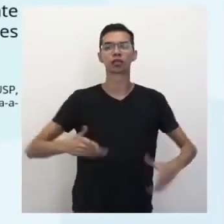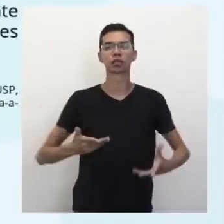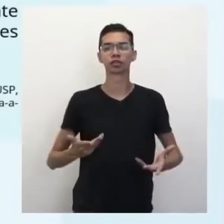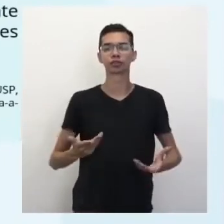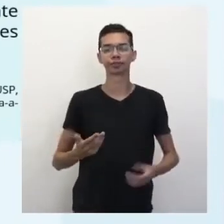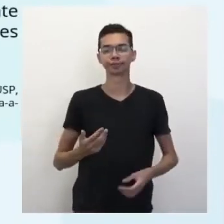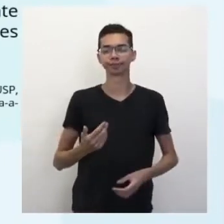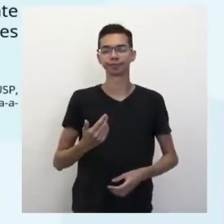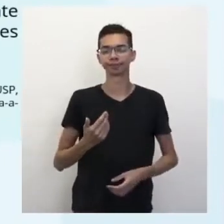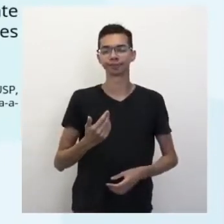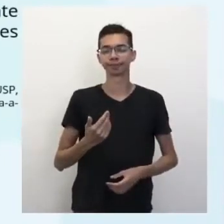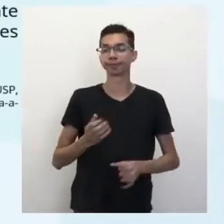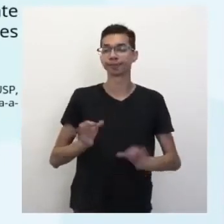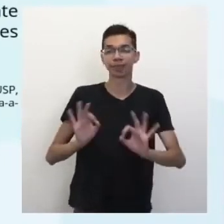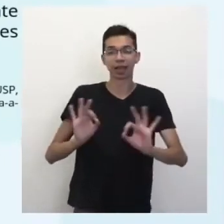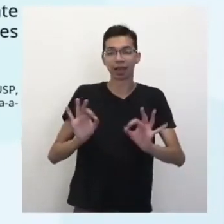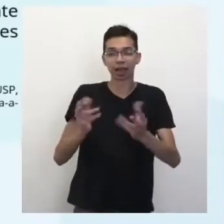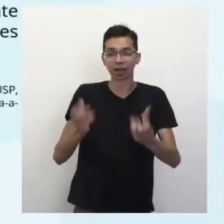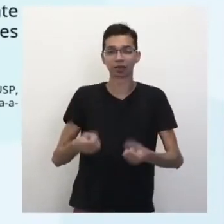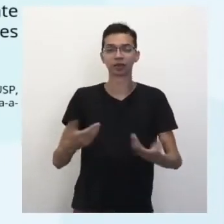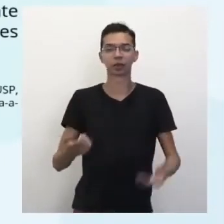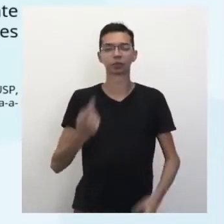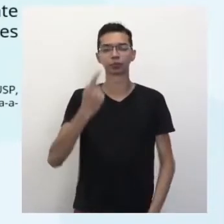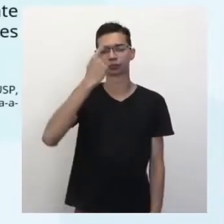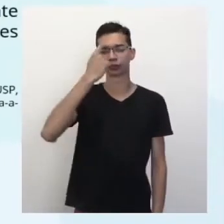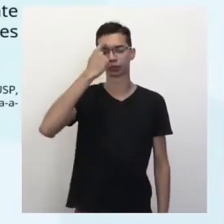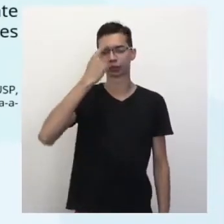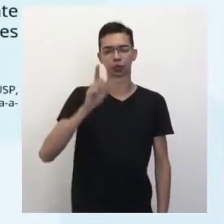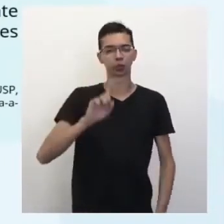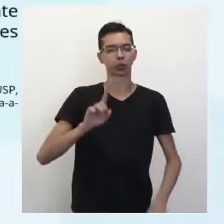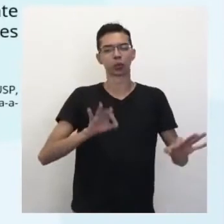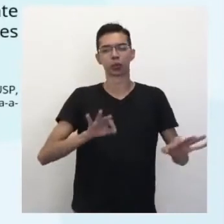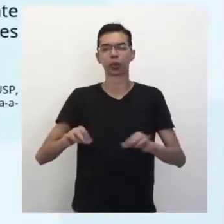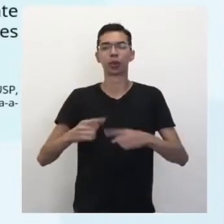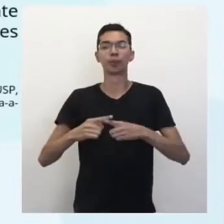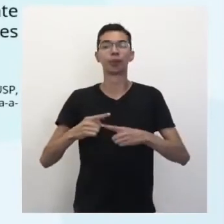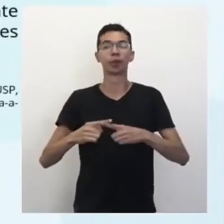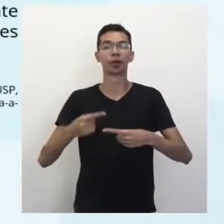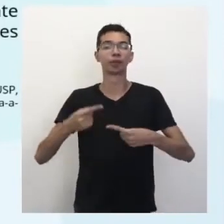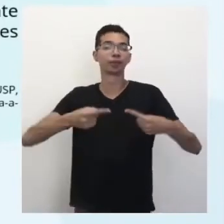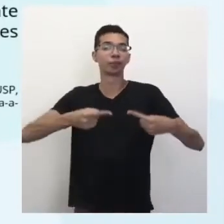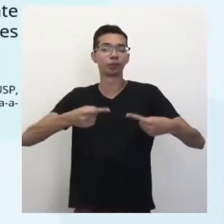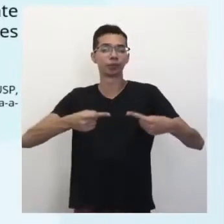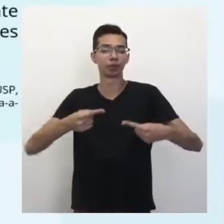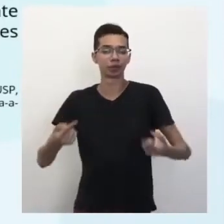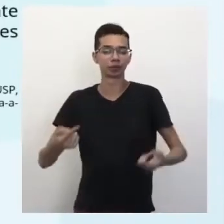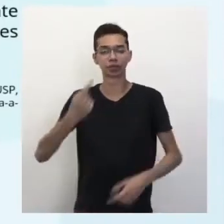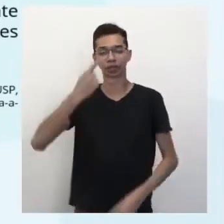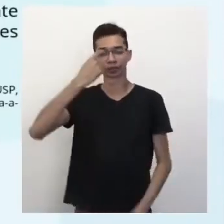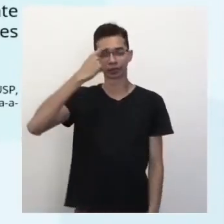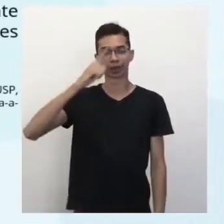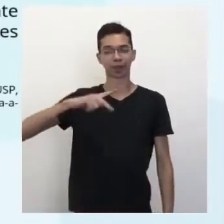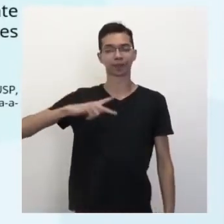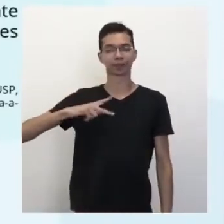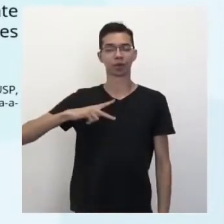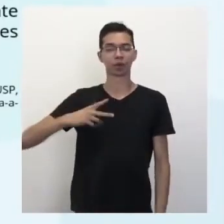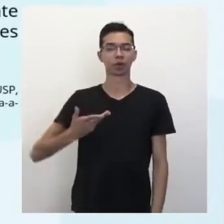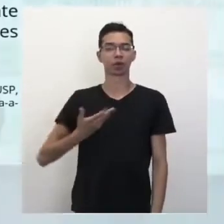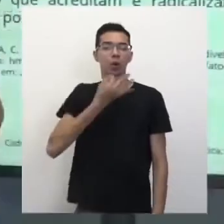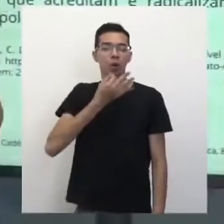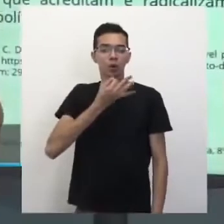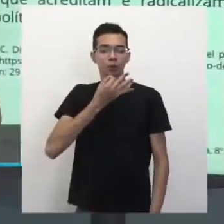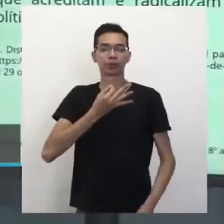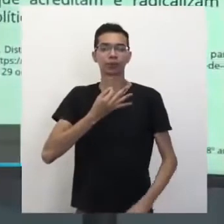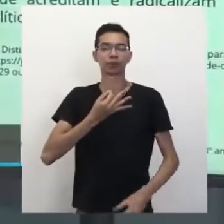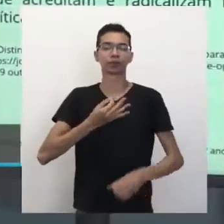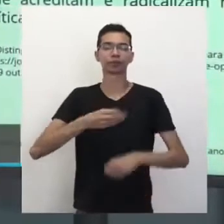sobre aquilo que acreditam e radicalizam nas suas posições ideológicas e políticas. Ok, então,